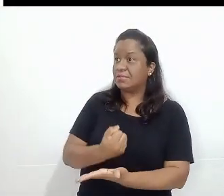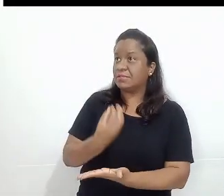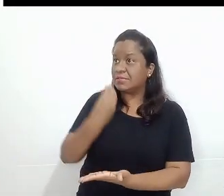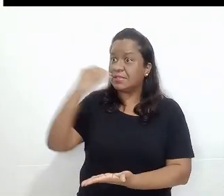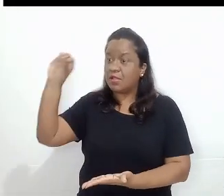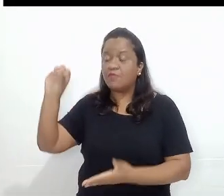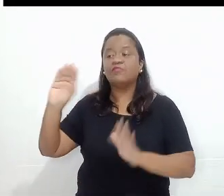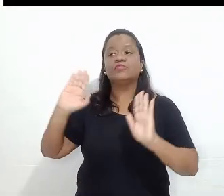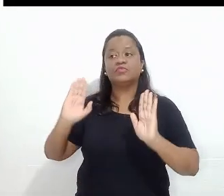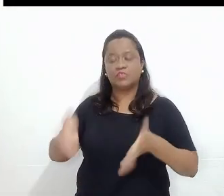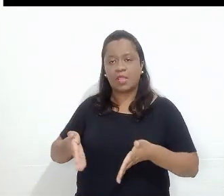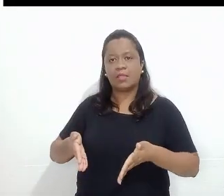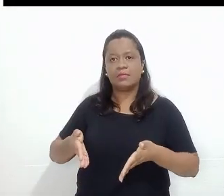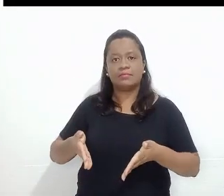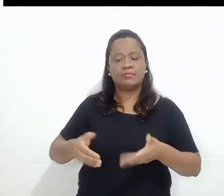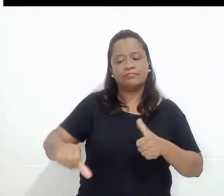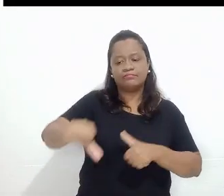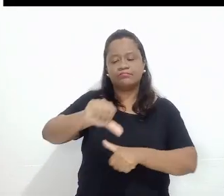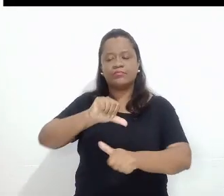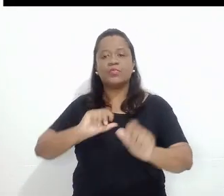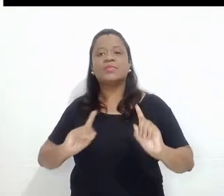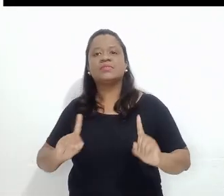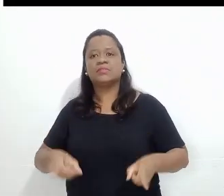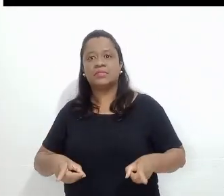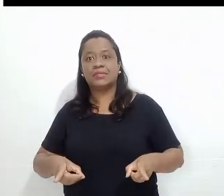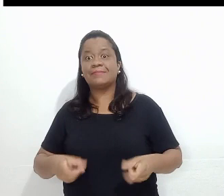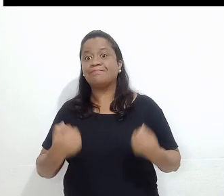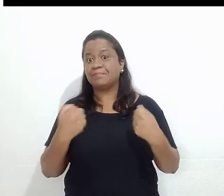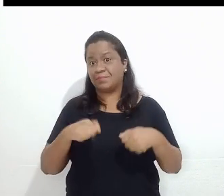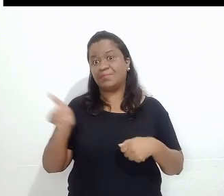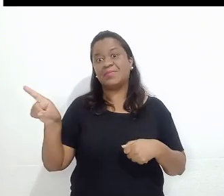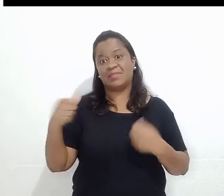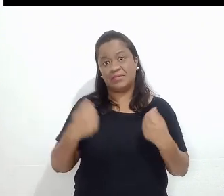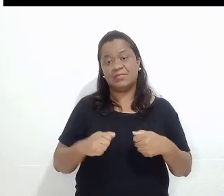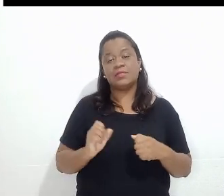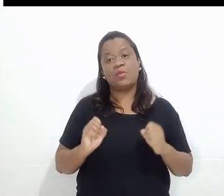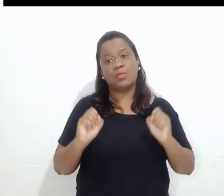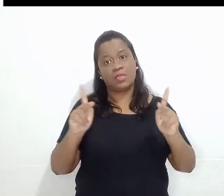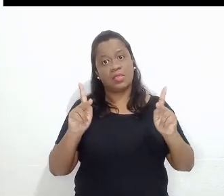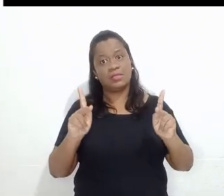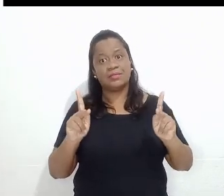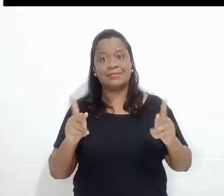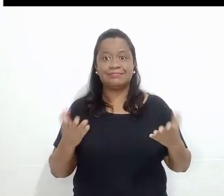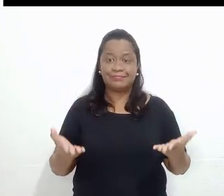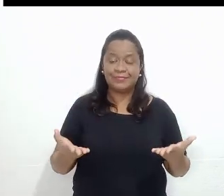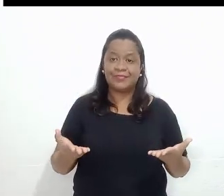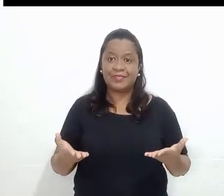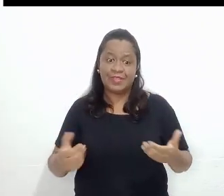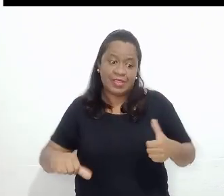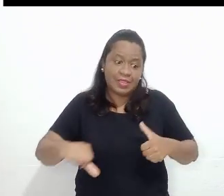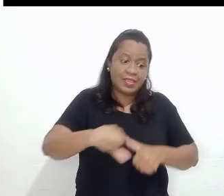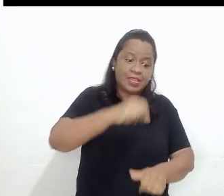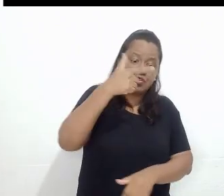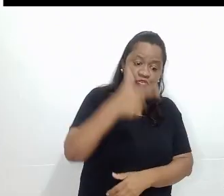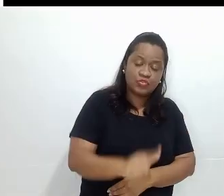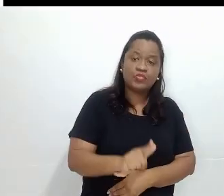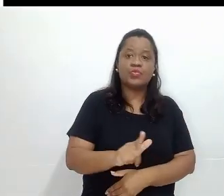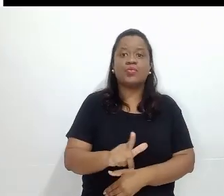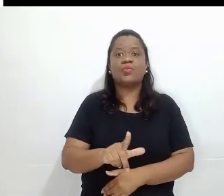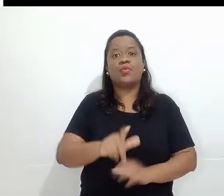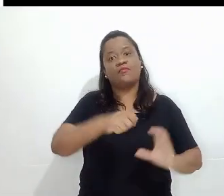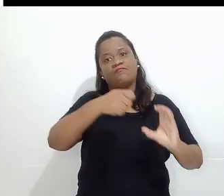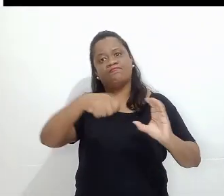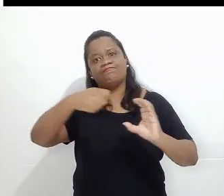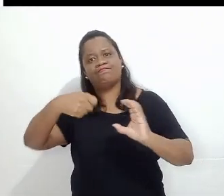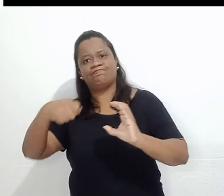para a cena seguinte. Ele precisa desse ok, senão ele vai ter que regravar tudo de novo. Entendeu? Se o negócio não estiver bom, ele vai